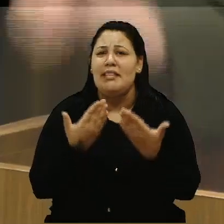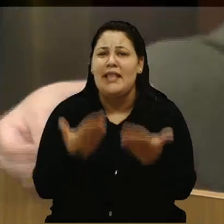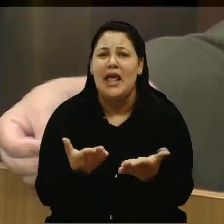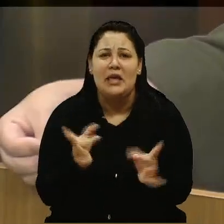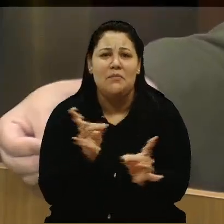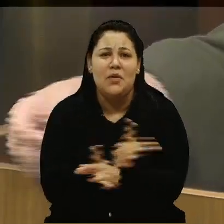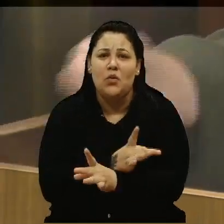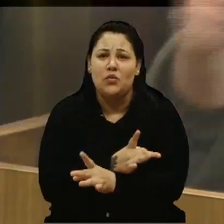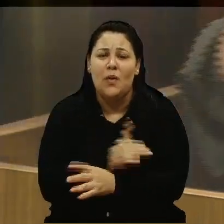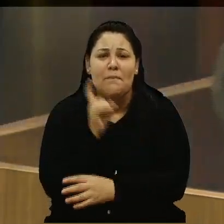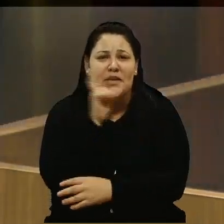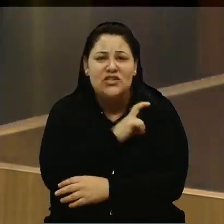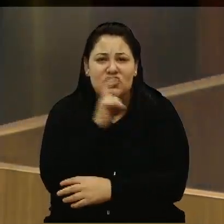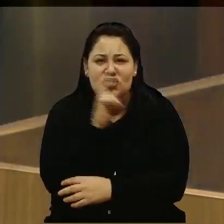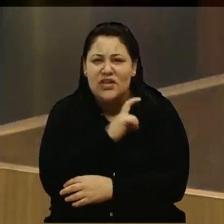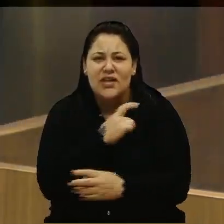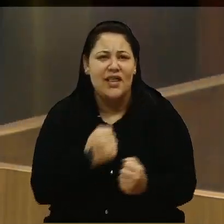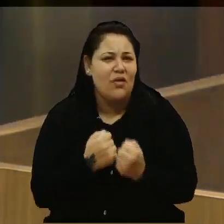Não está.